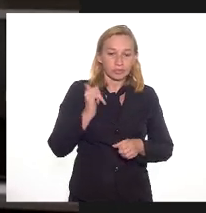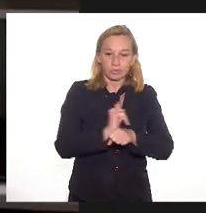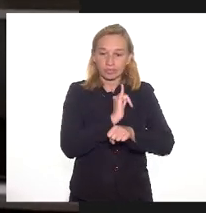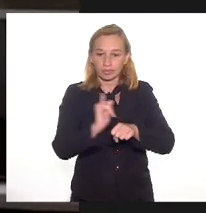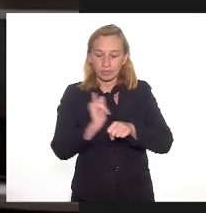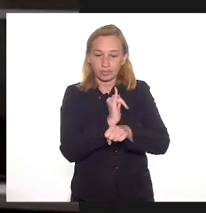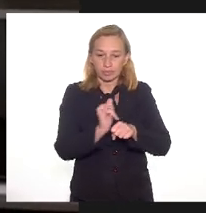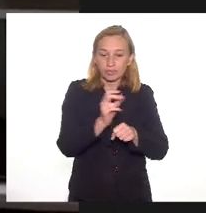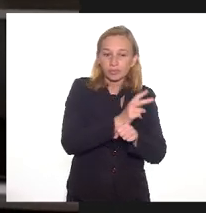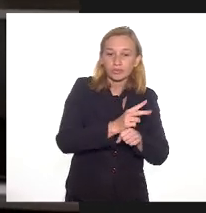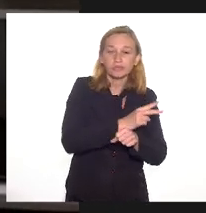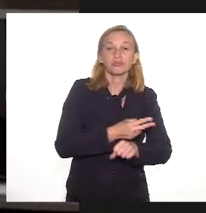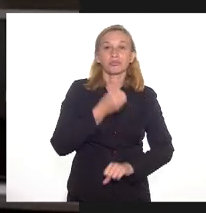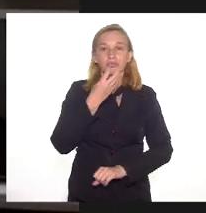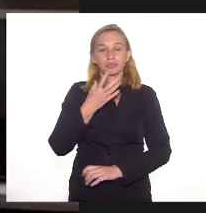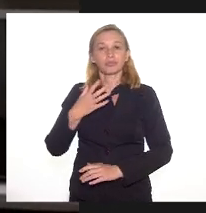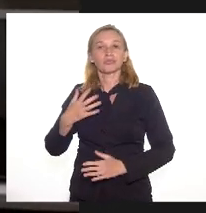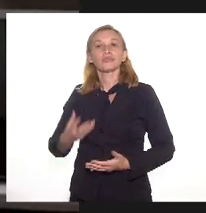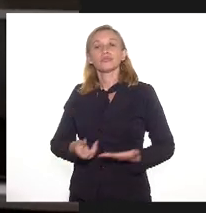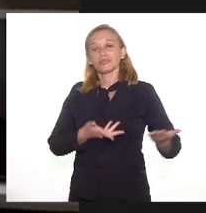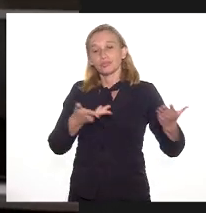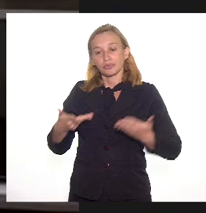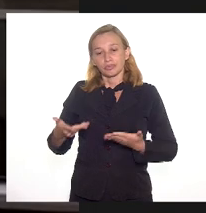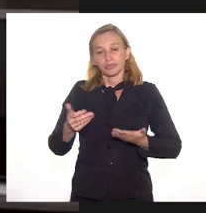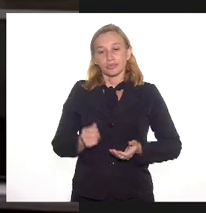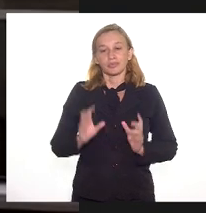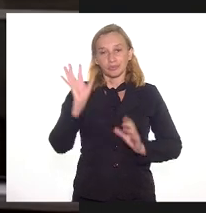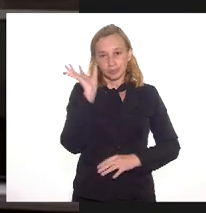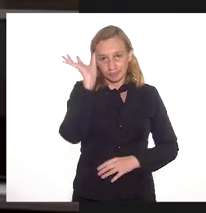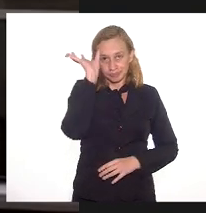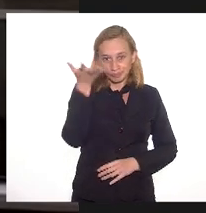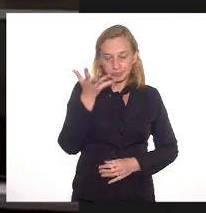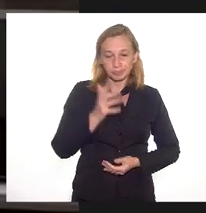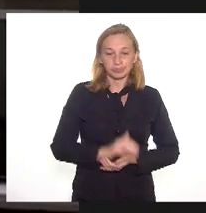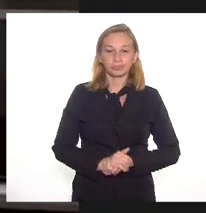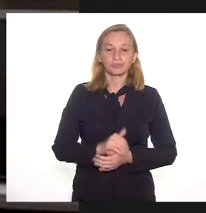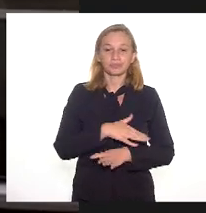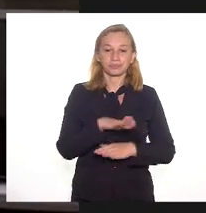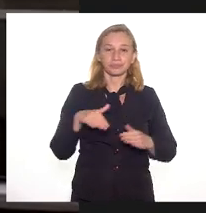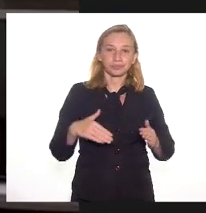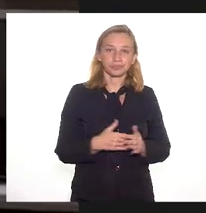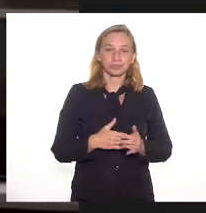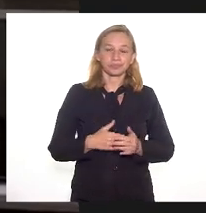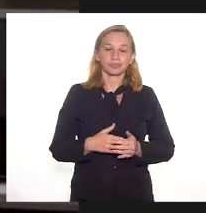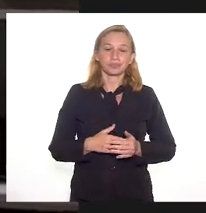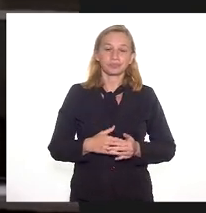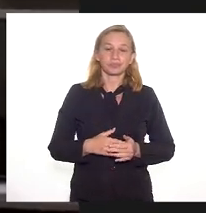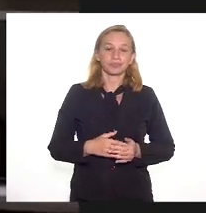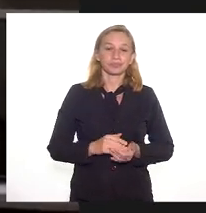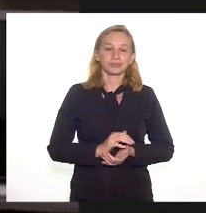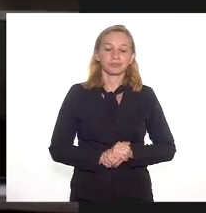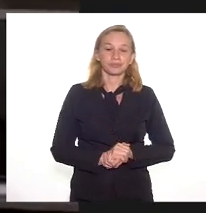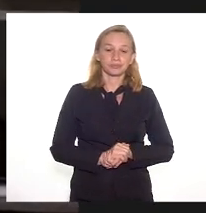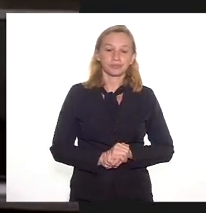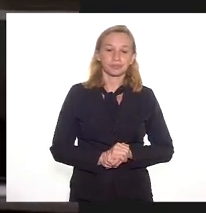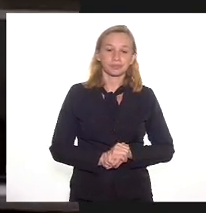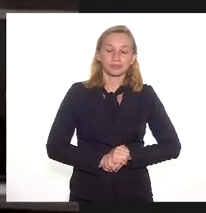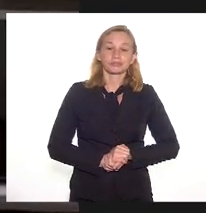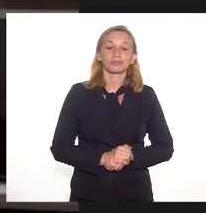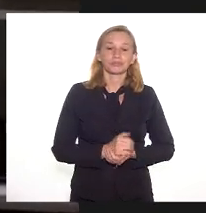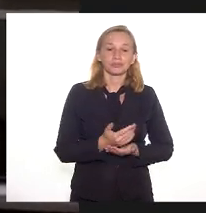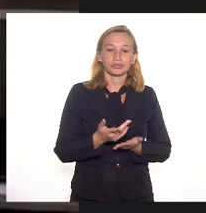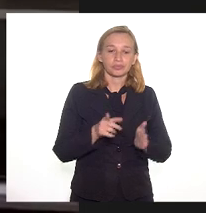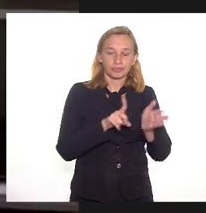sempre muito bem-vinda, né, para a solução e que todos sejam contemplados. Então, eu vou passar aqui